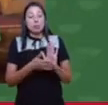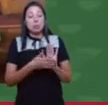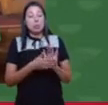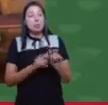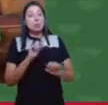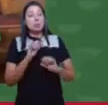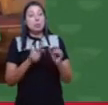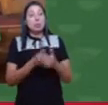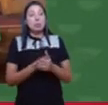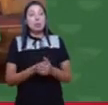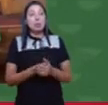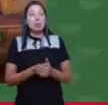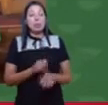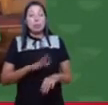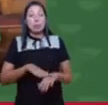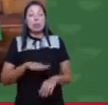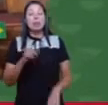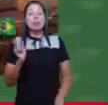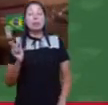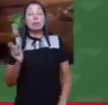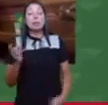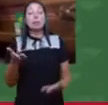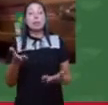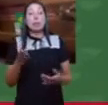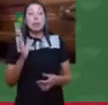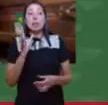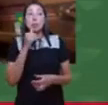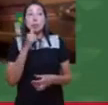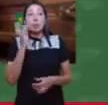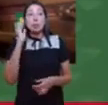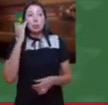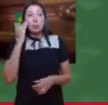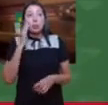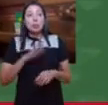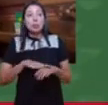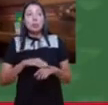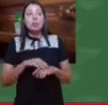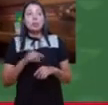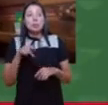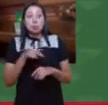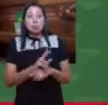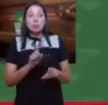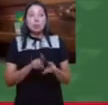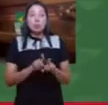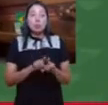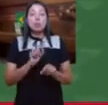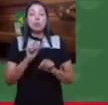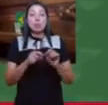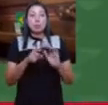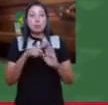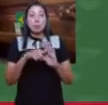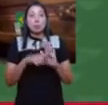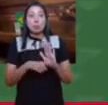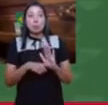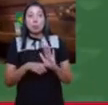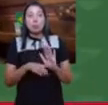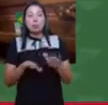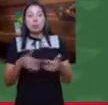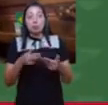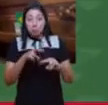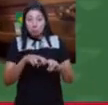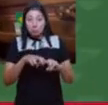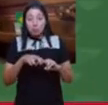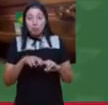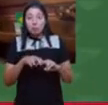proposta mais duradoura, de um entendimento mais consistente sobre o programa. Por